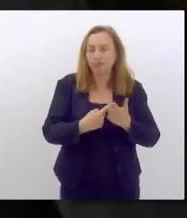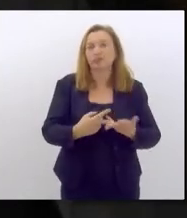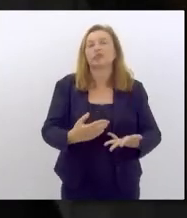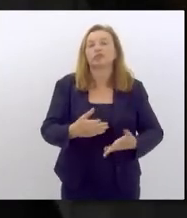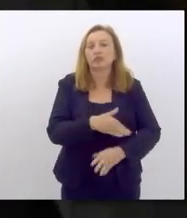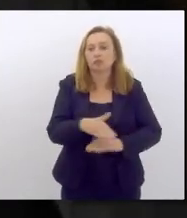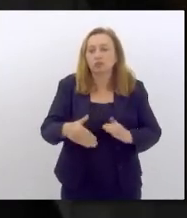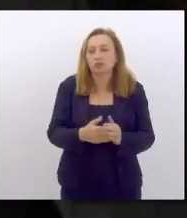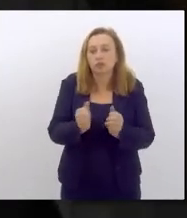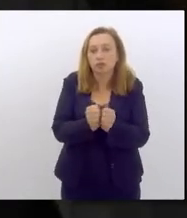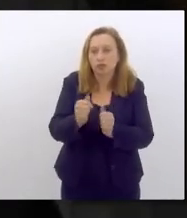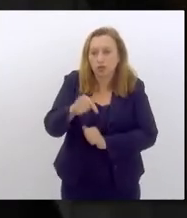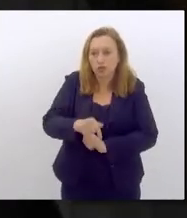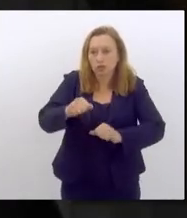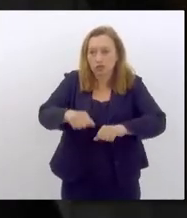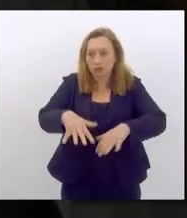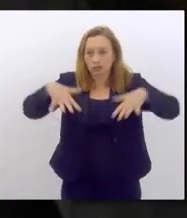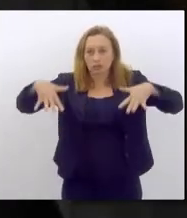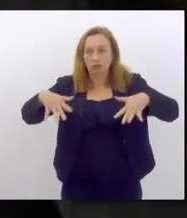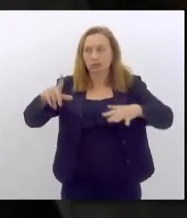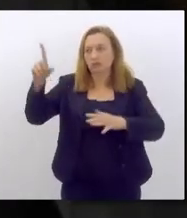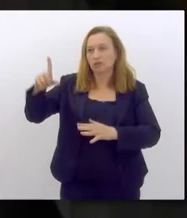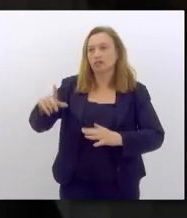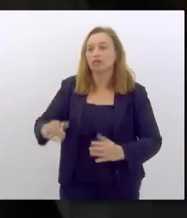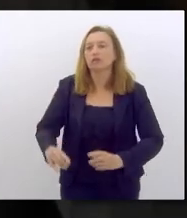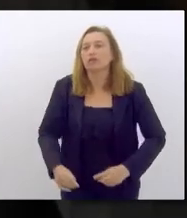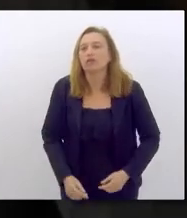estejam conosco aqui.